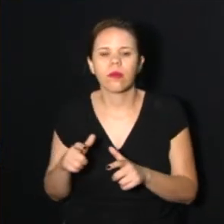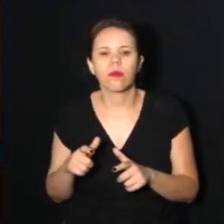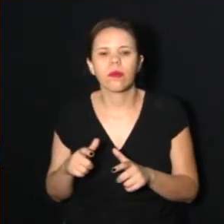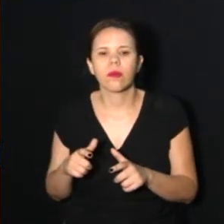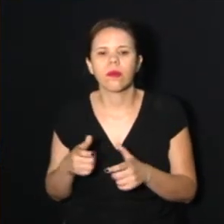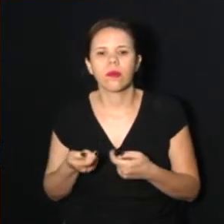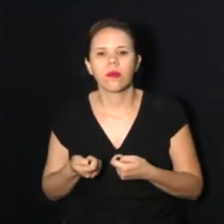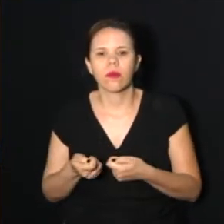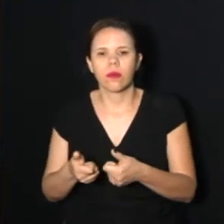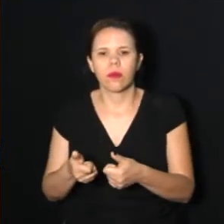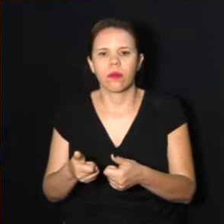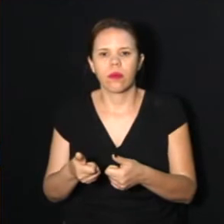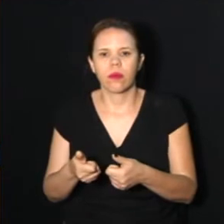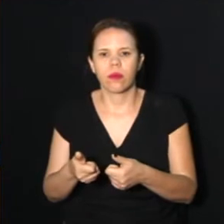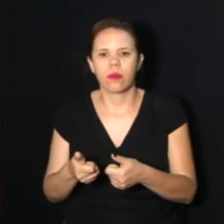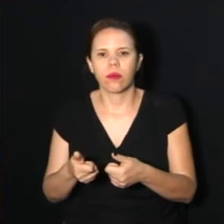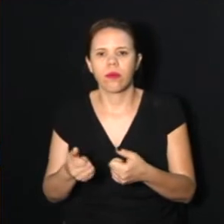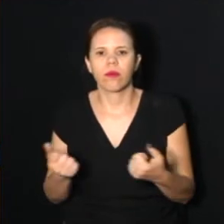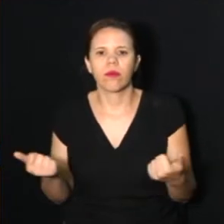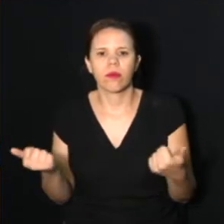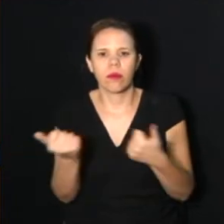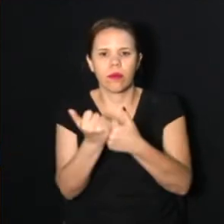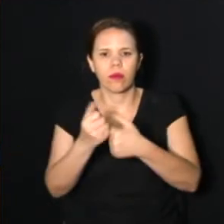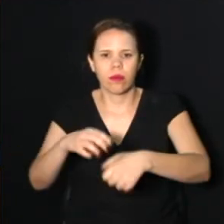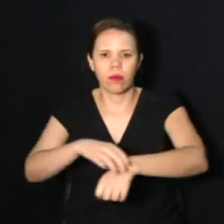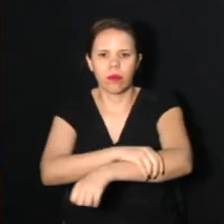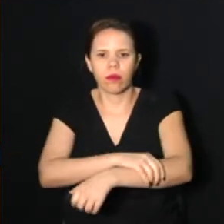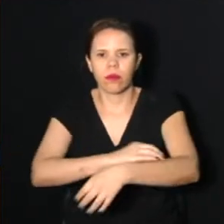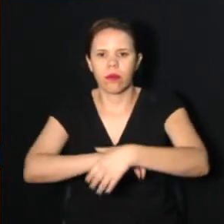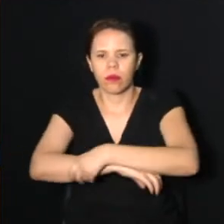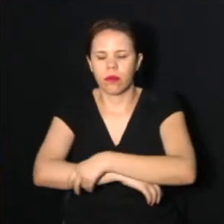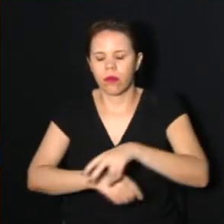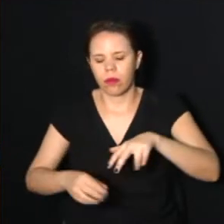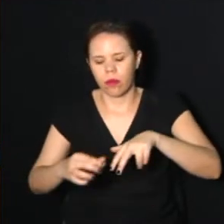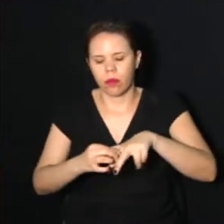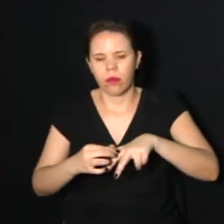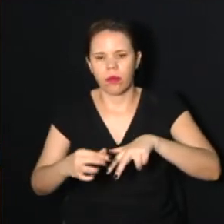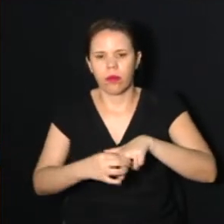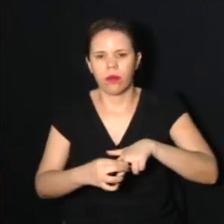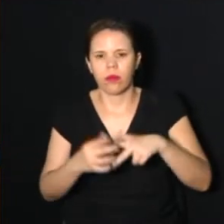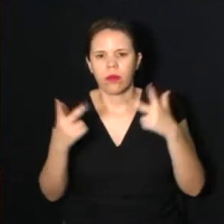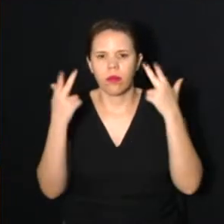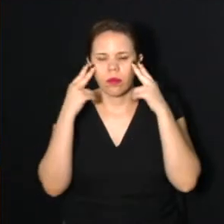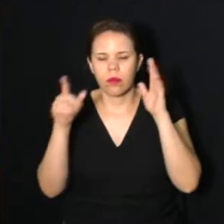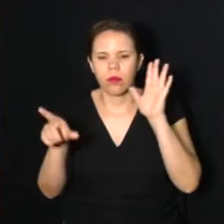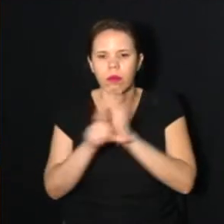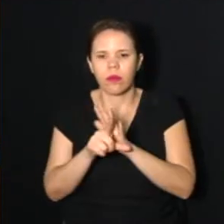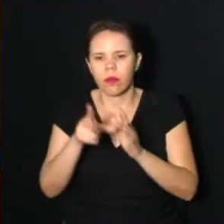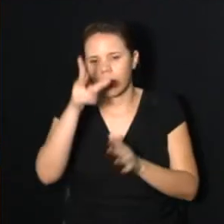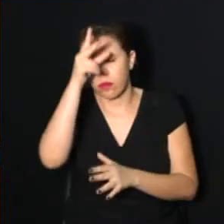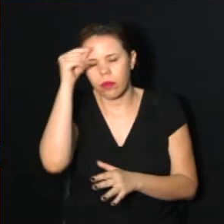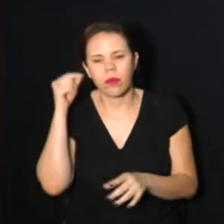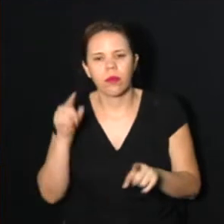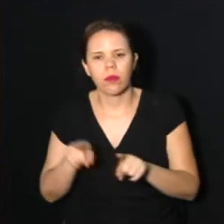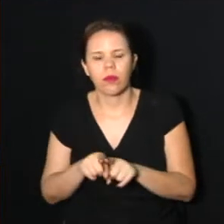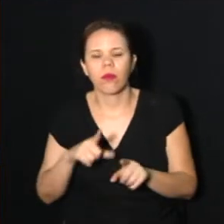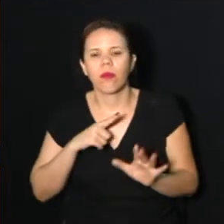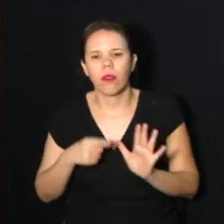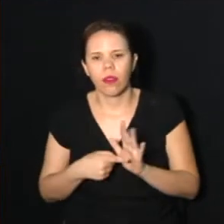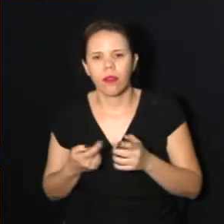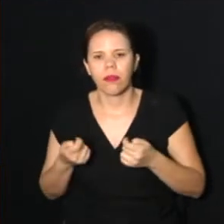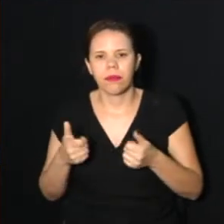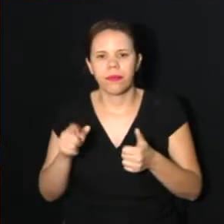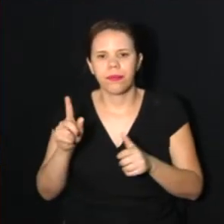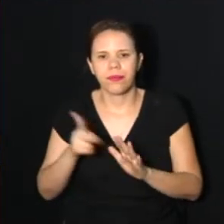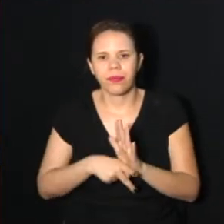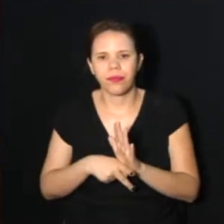criado pela LOM, Lei Orgânica Municipal, e da outras providências. Existe um parecer favorável a